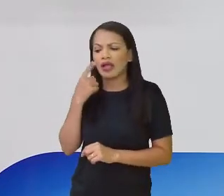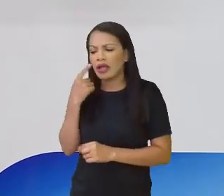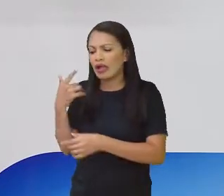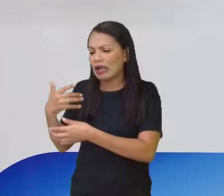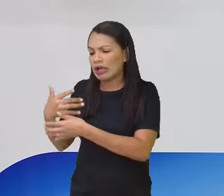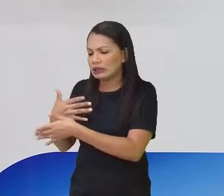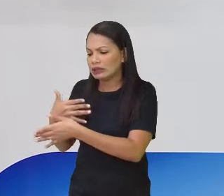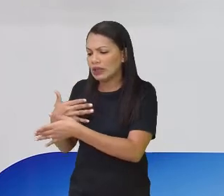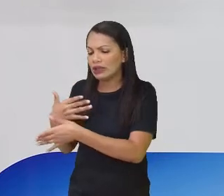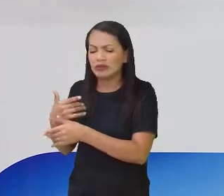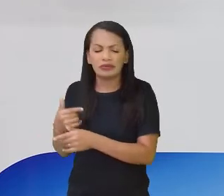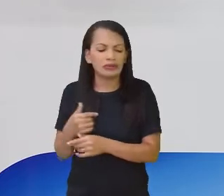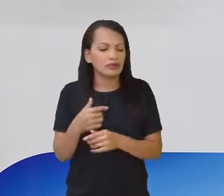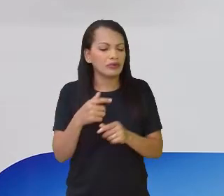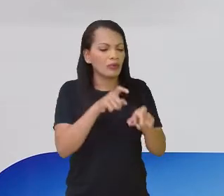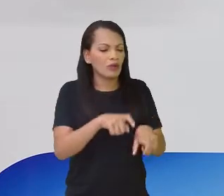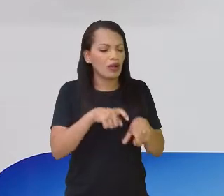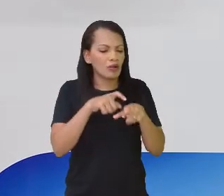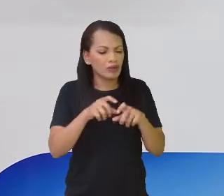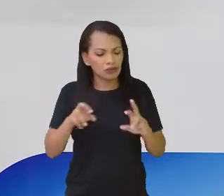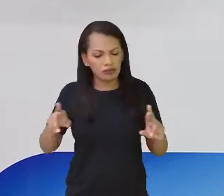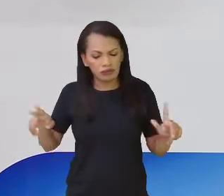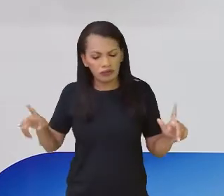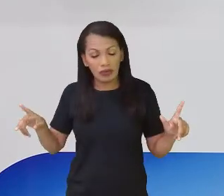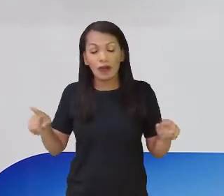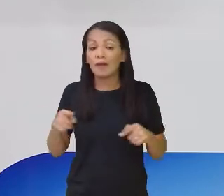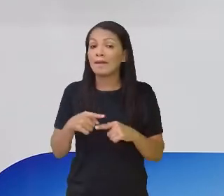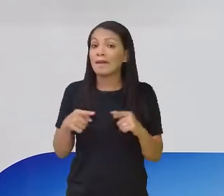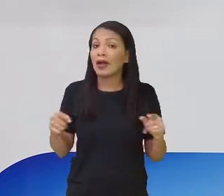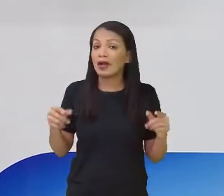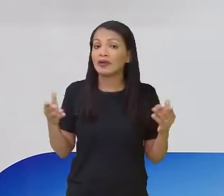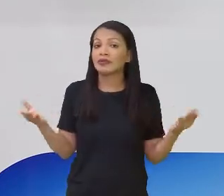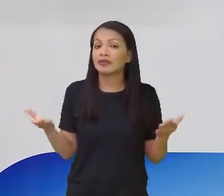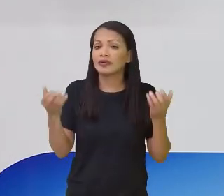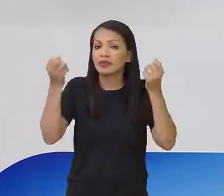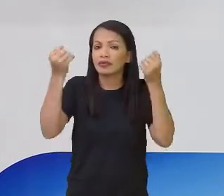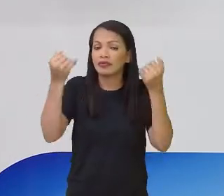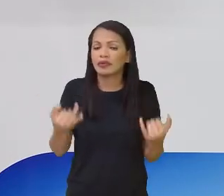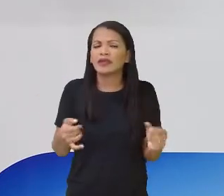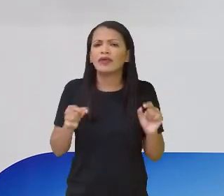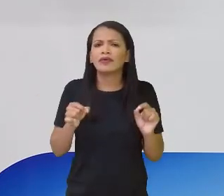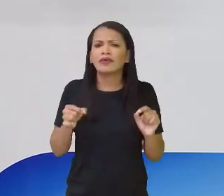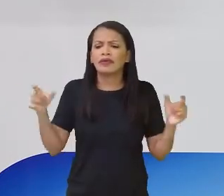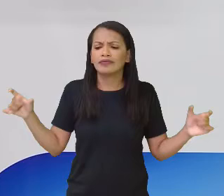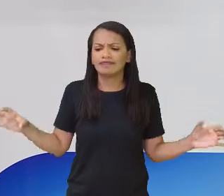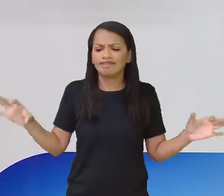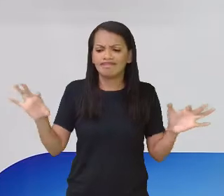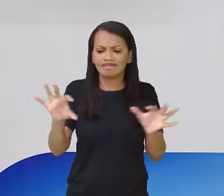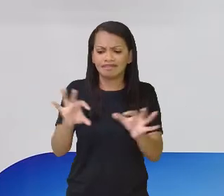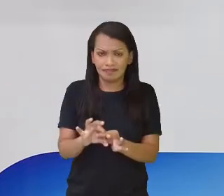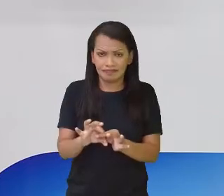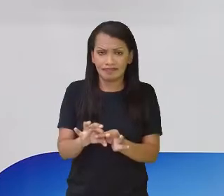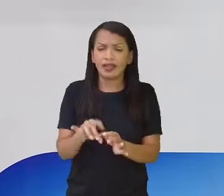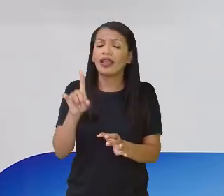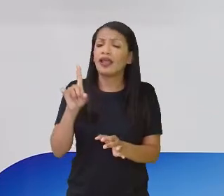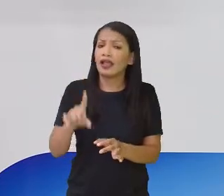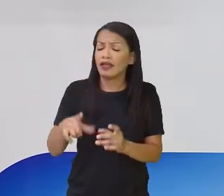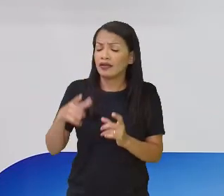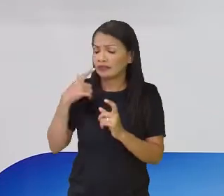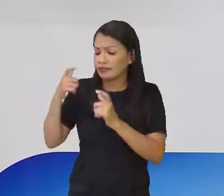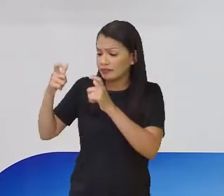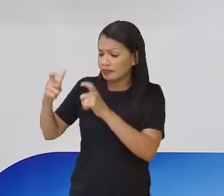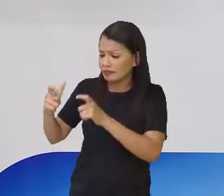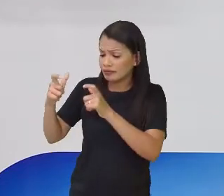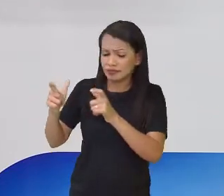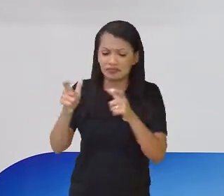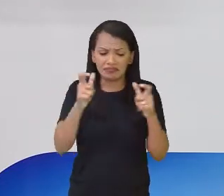Mas o tema da nossa aula é a ligação entre um e outro. Será que são espaços totalmente distintos? Nenhum depende